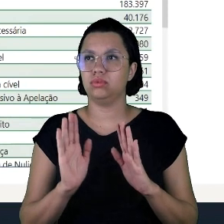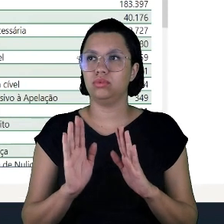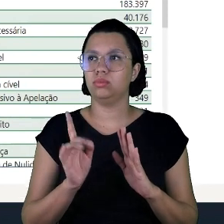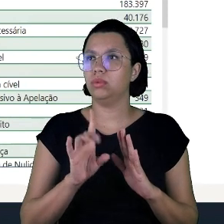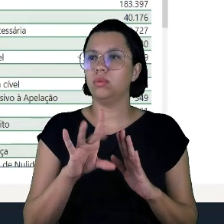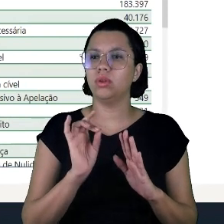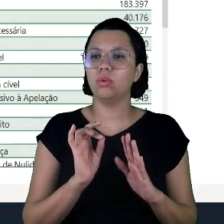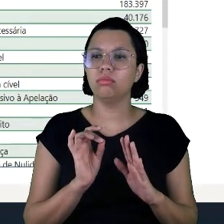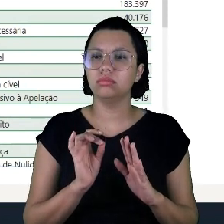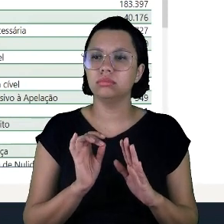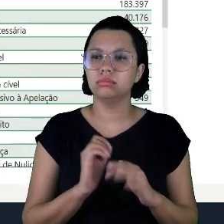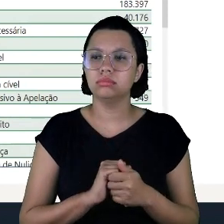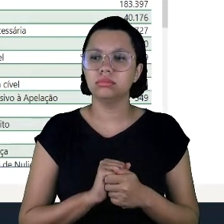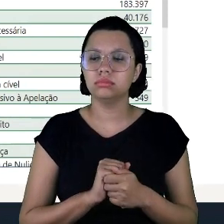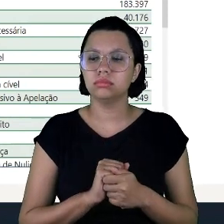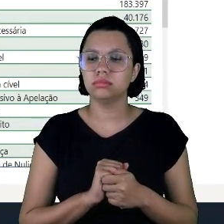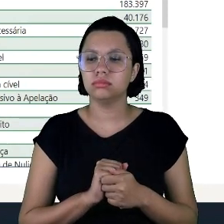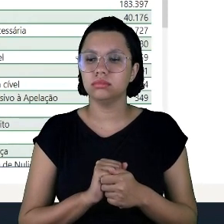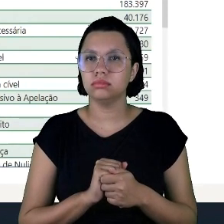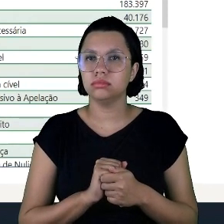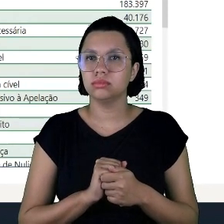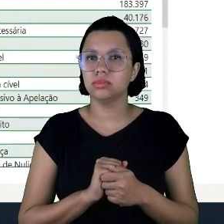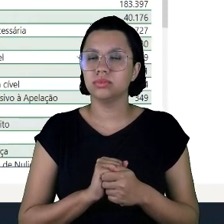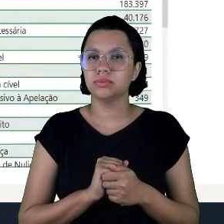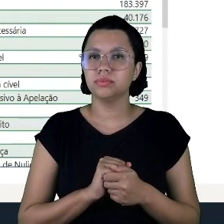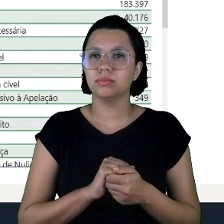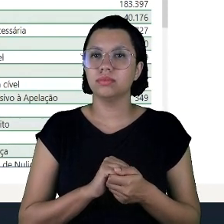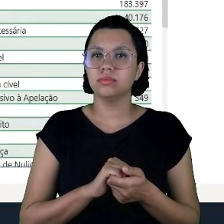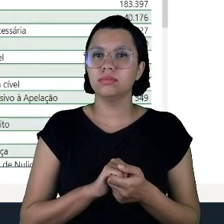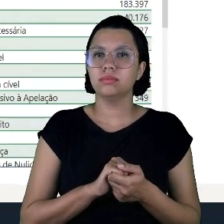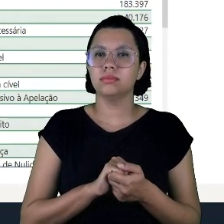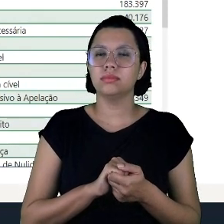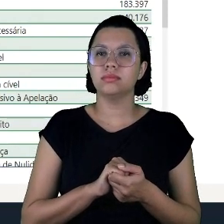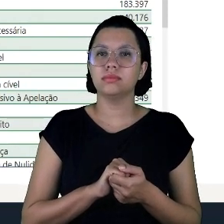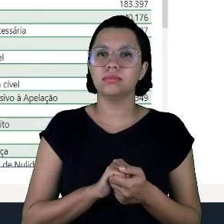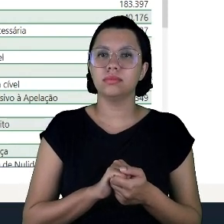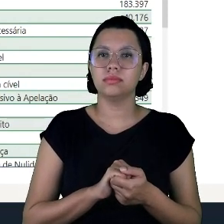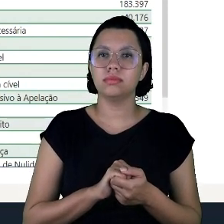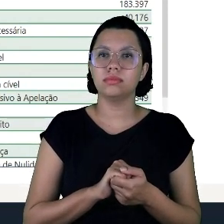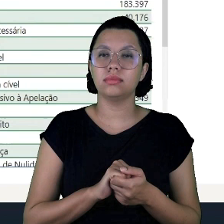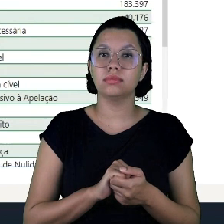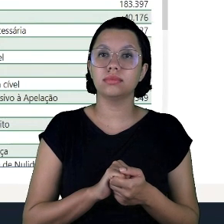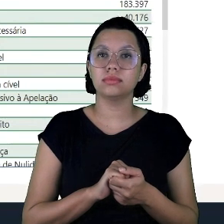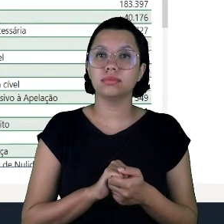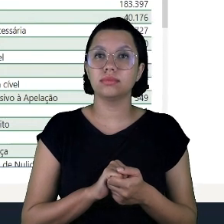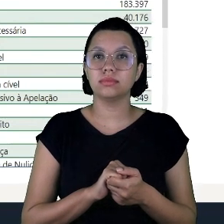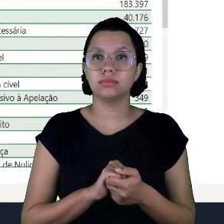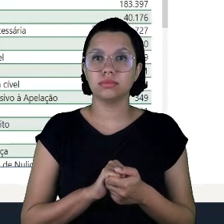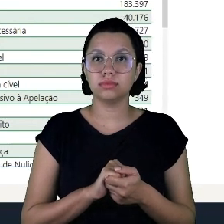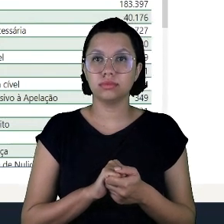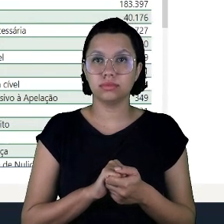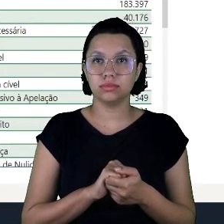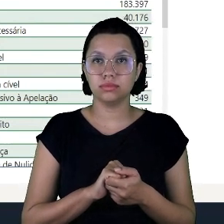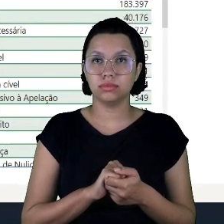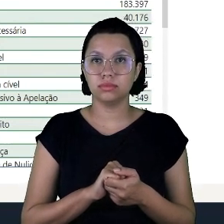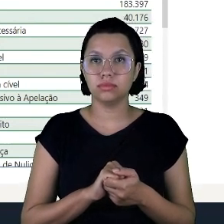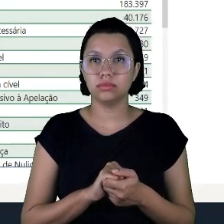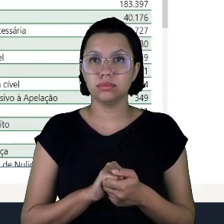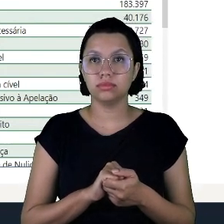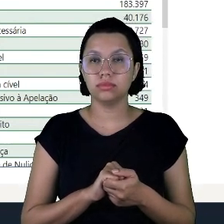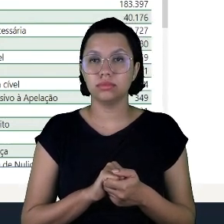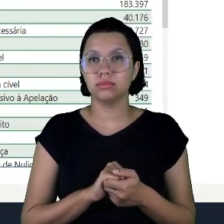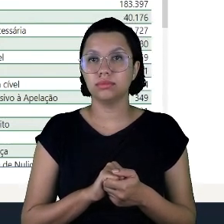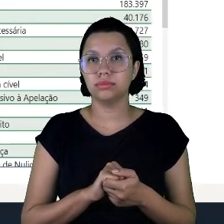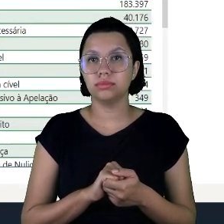o Opa, não selecionou. Kátia digita Lavag. Peraí. Em um retângulo verde, os filtros. Abaixo